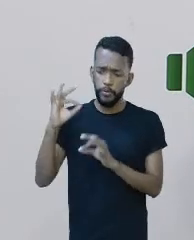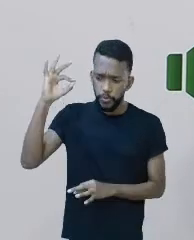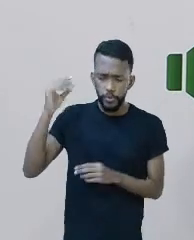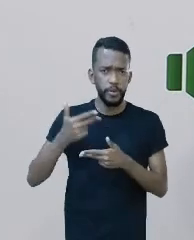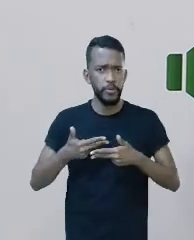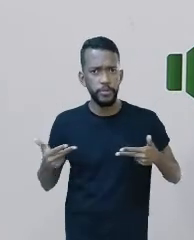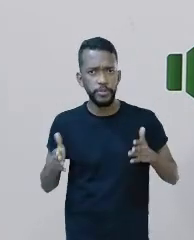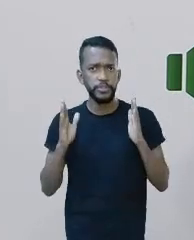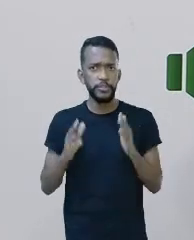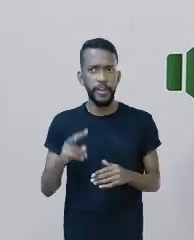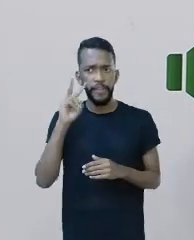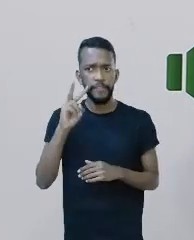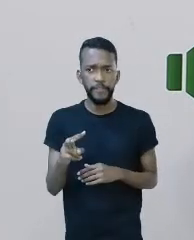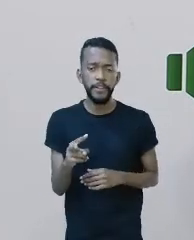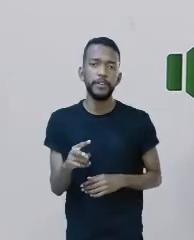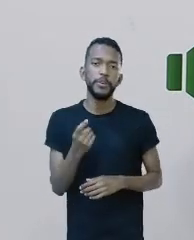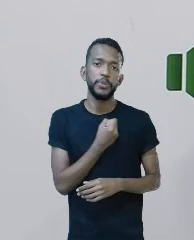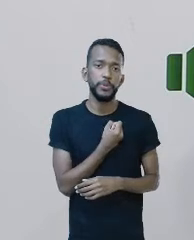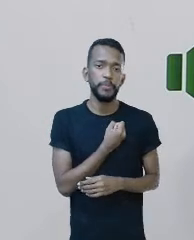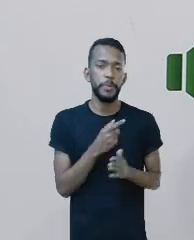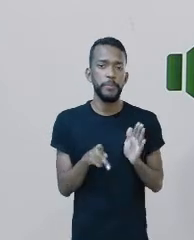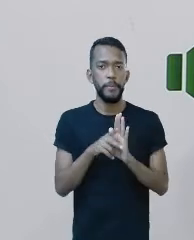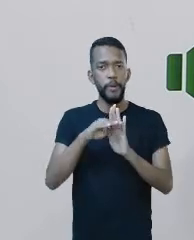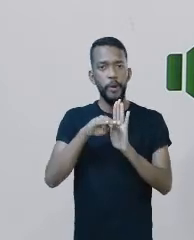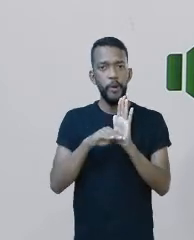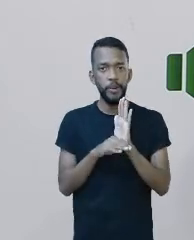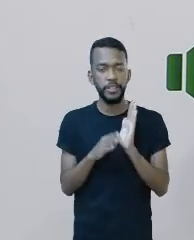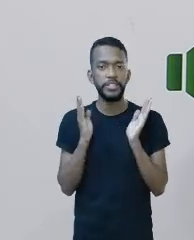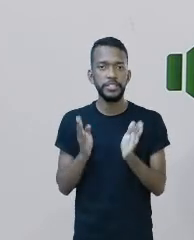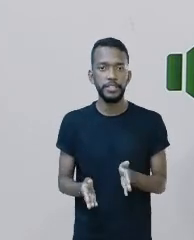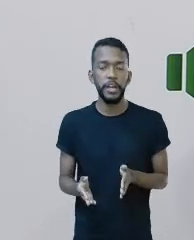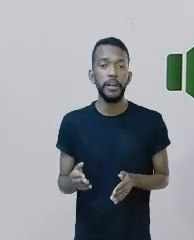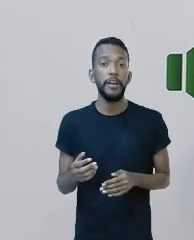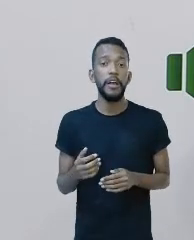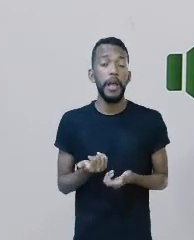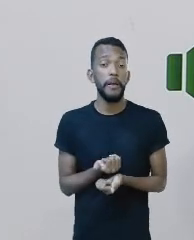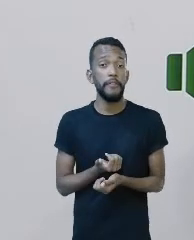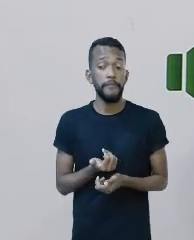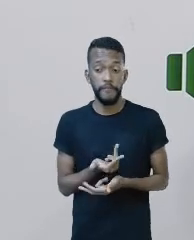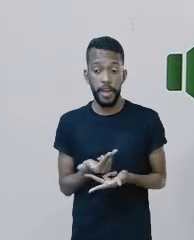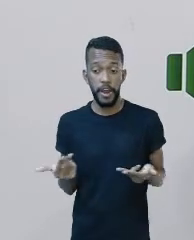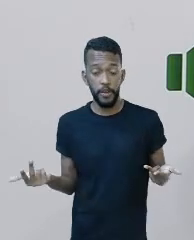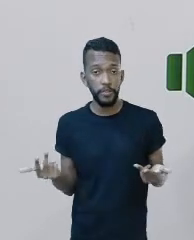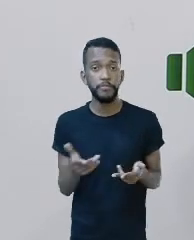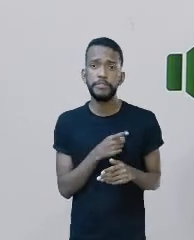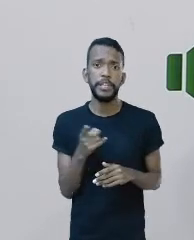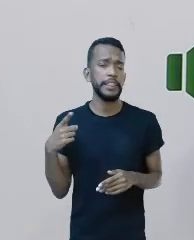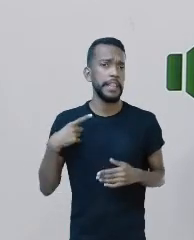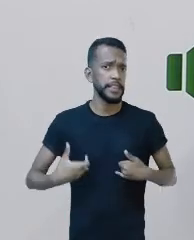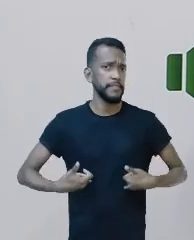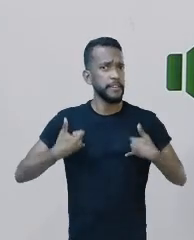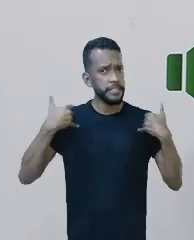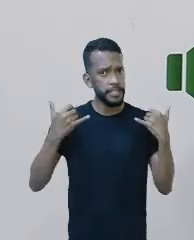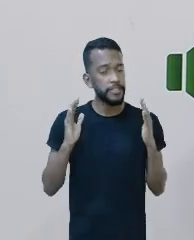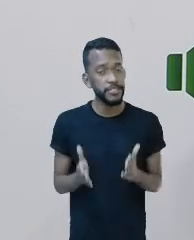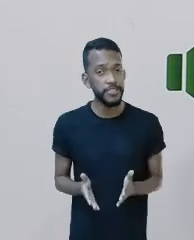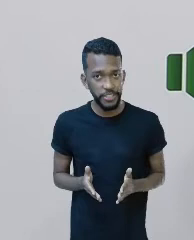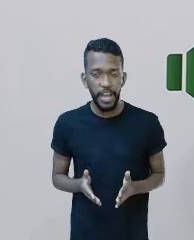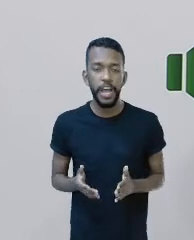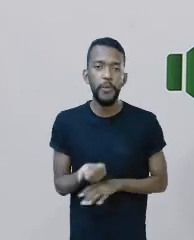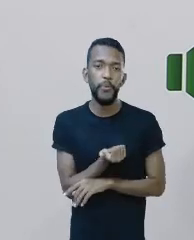altura, vimos aqui o número que indica a ordem. Então, várias coisas, quando você faz o aniversário, a quantidade